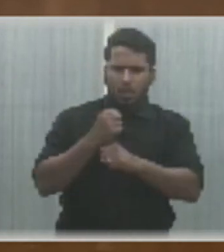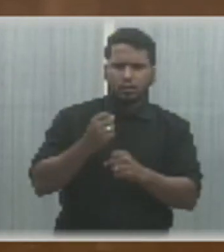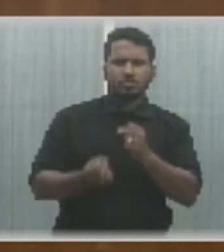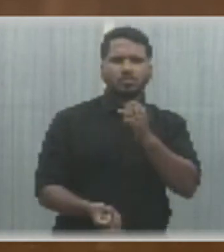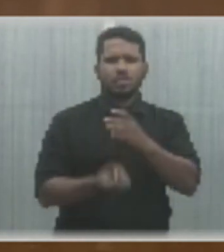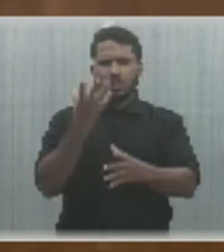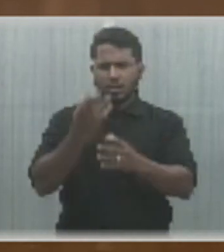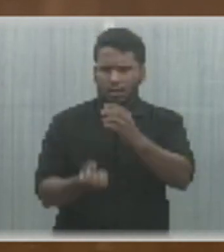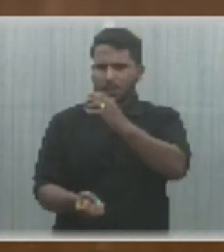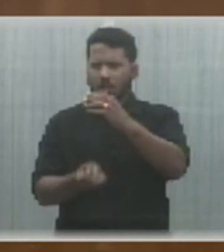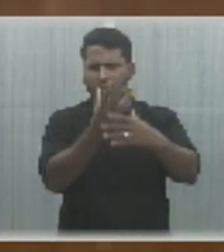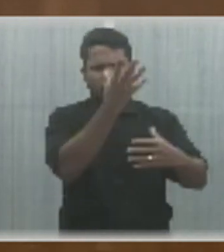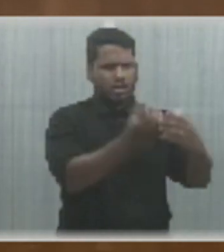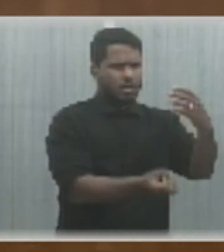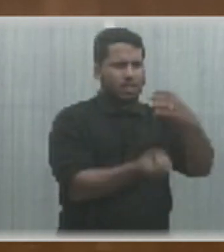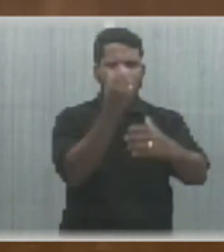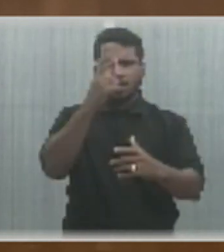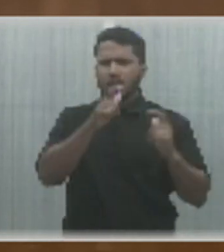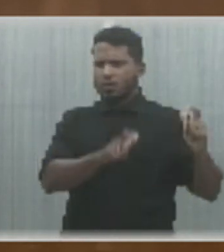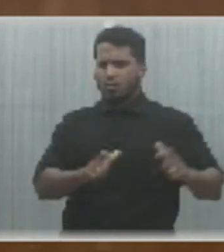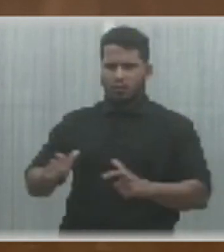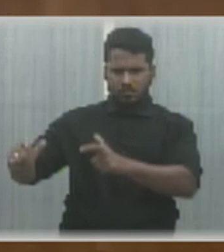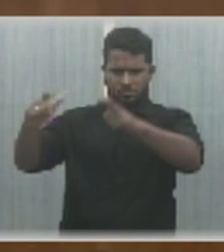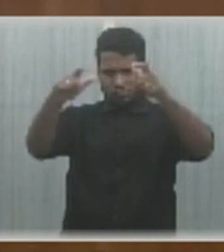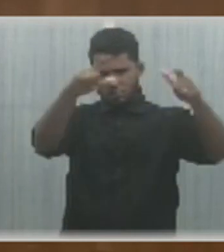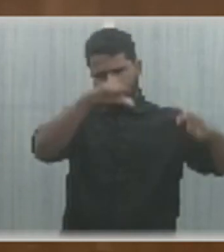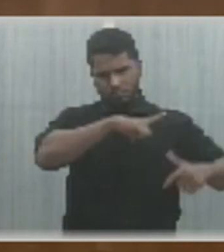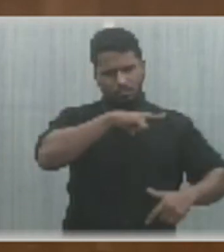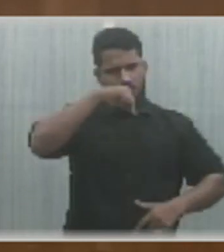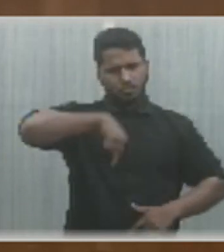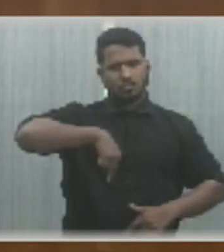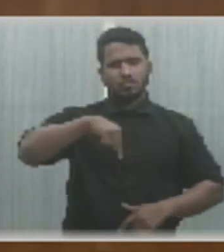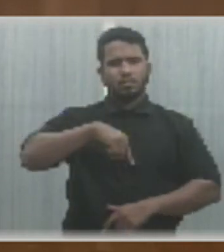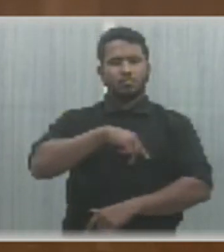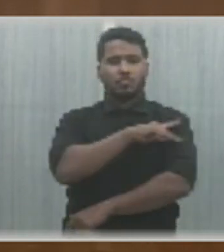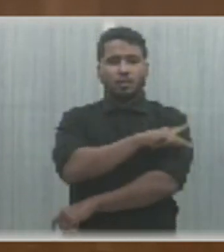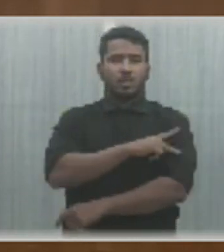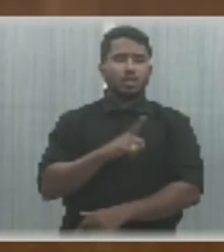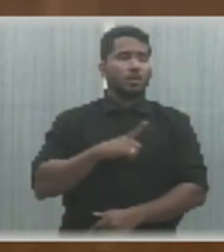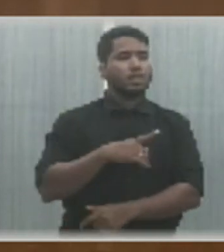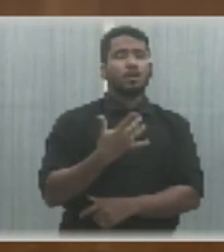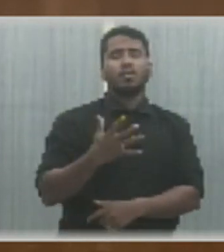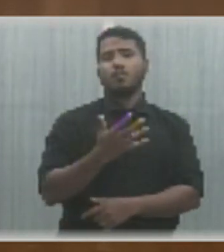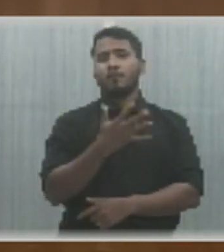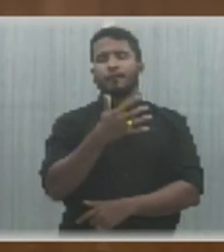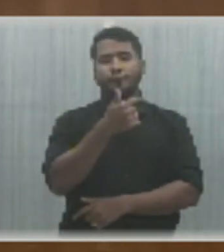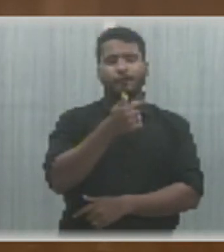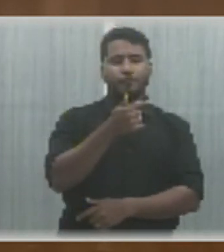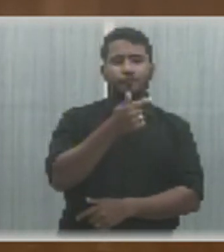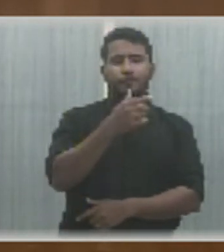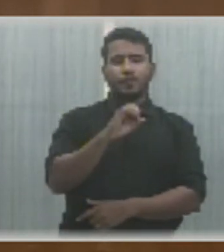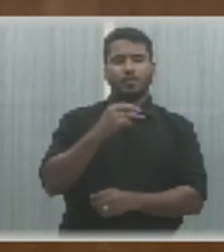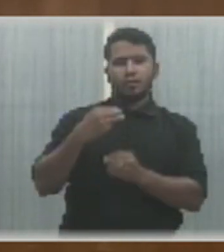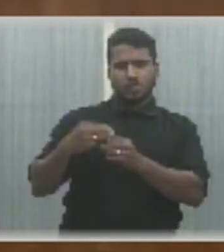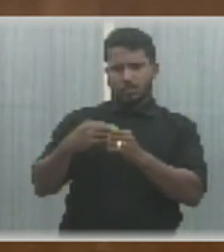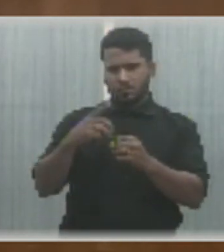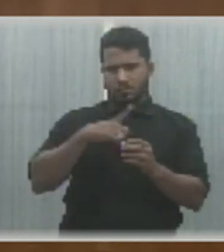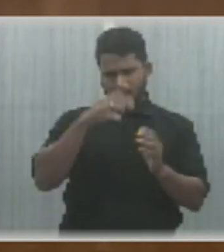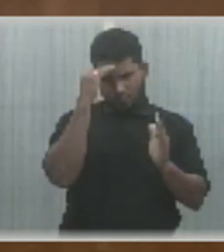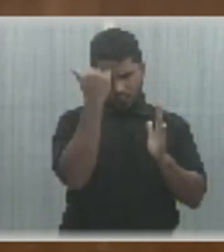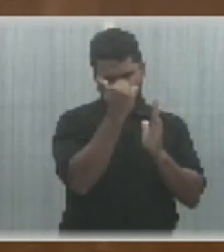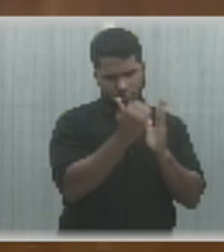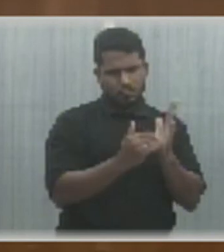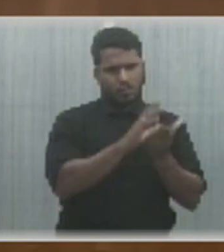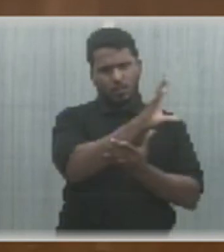unidades de conservação ambiental estaduais, que abrange hoje 21 municípios piauienses, seguindo um plano